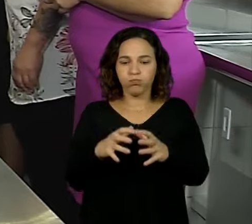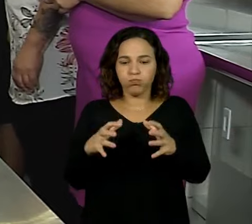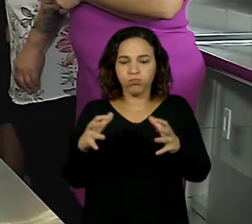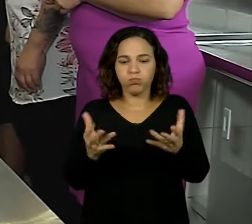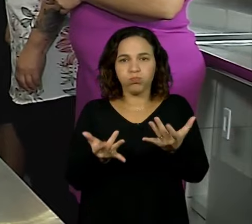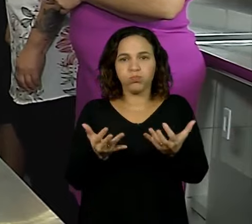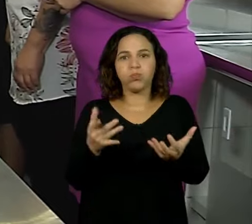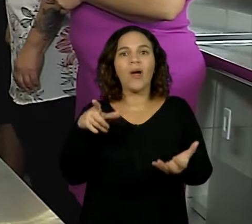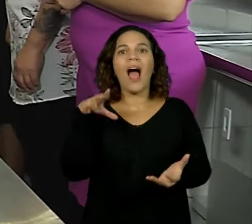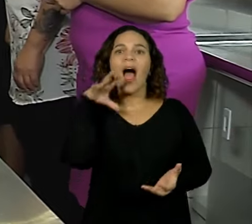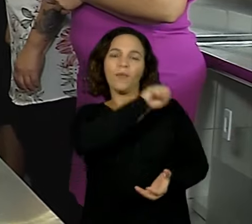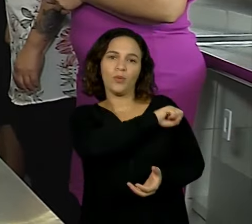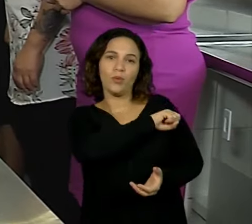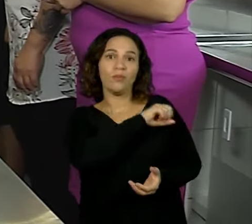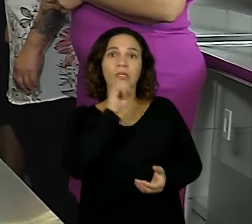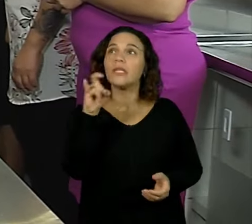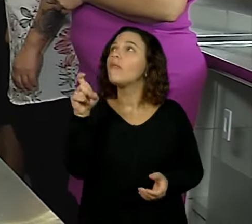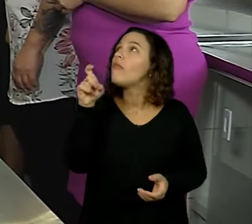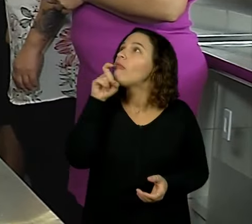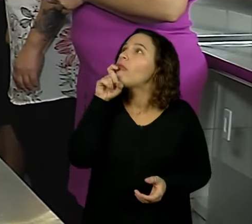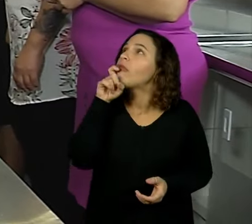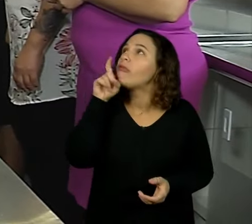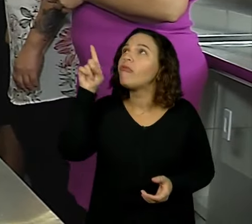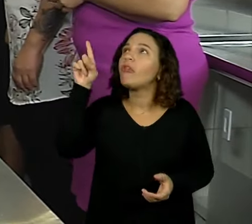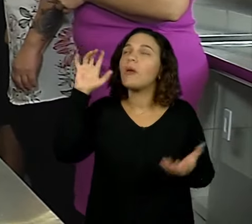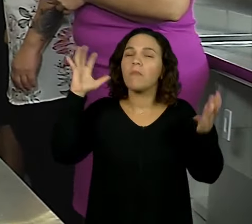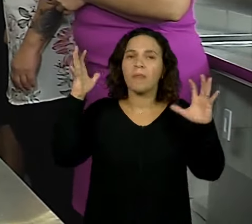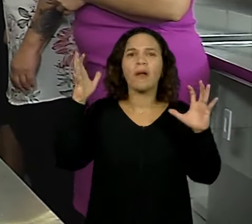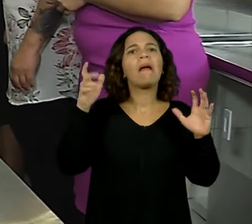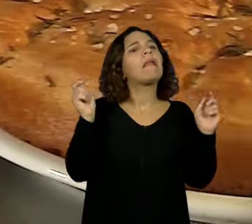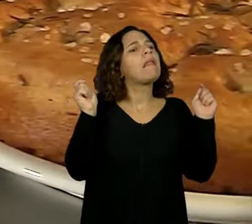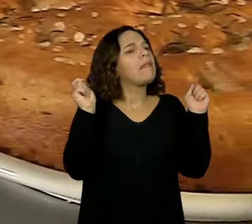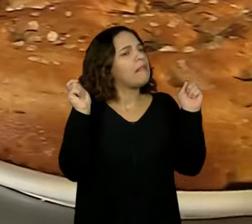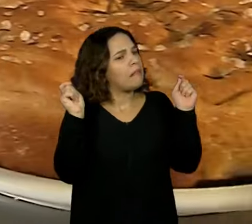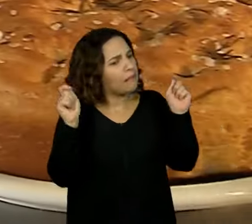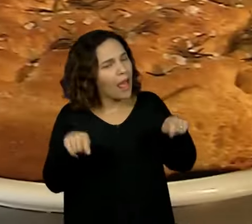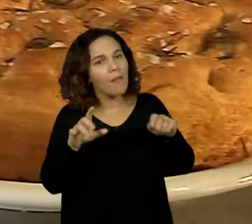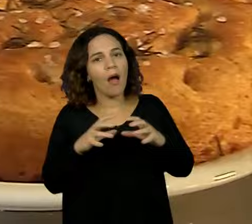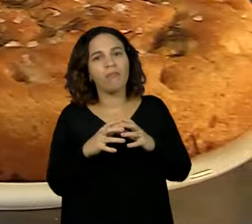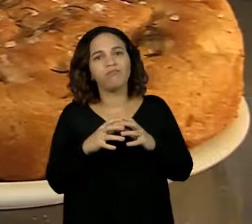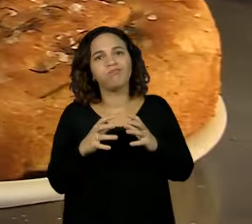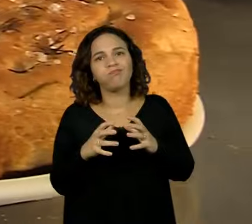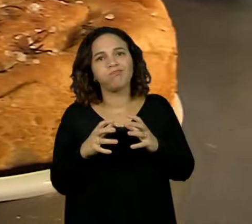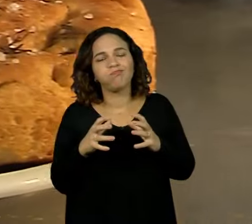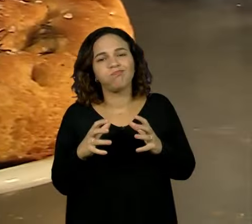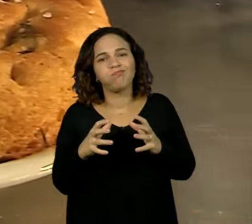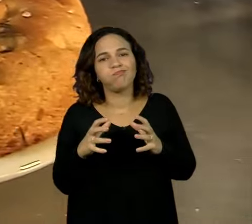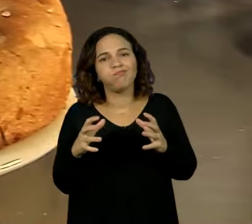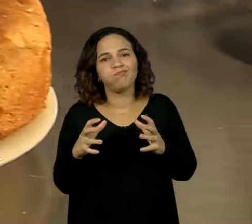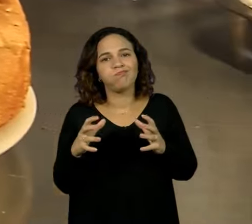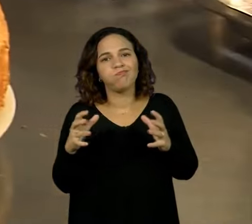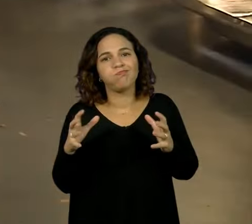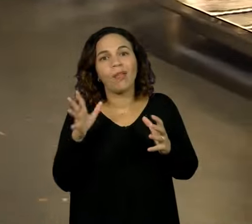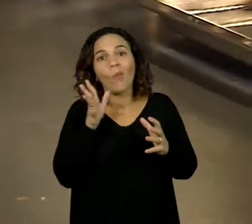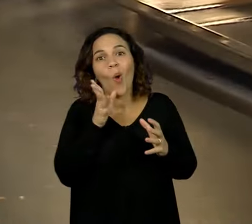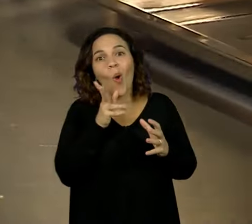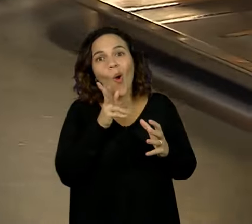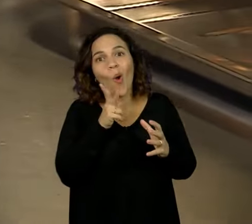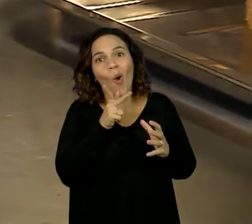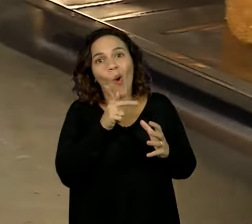Se for um dia mais frio, não é que não dá para fazer pão em dia frio. Dá, mas aí ele vai demorar um pouquinho mais para fermentar.